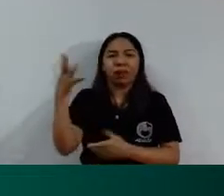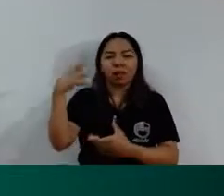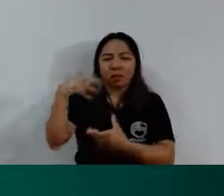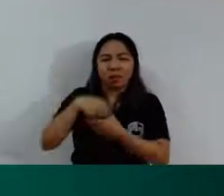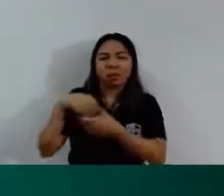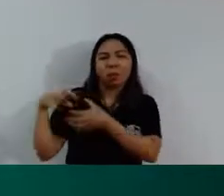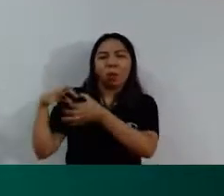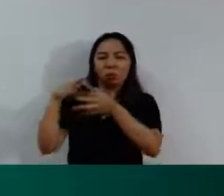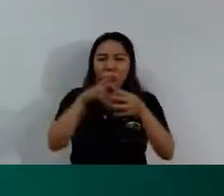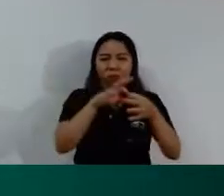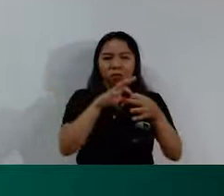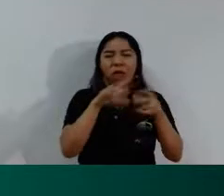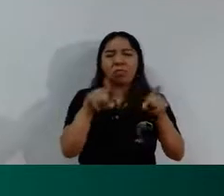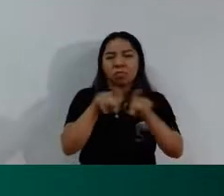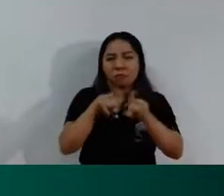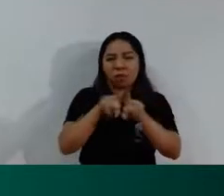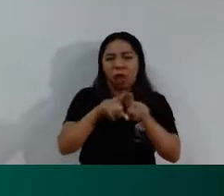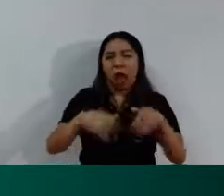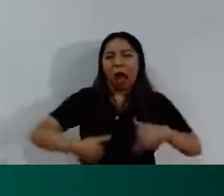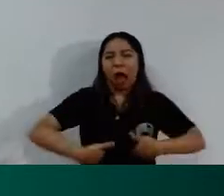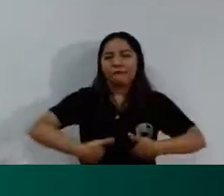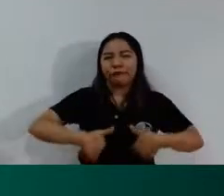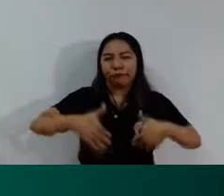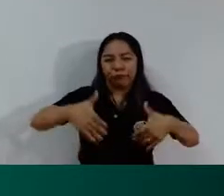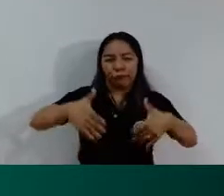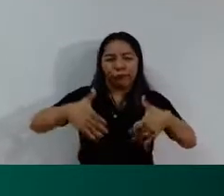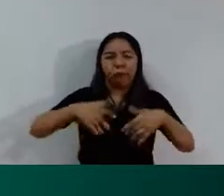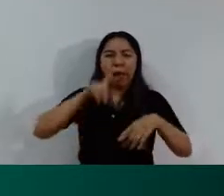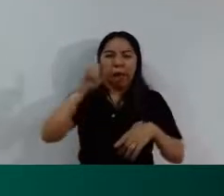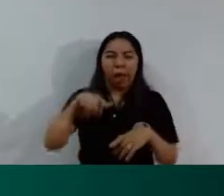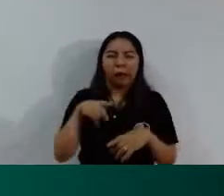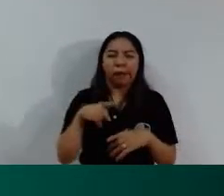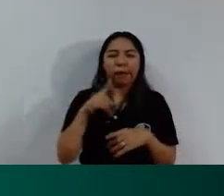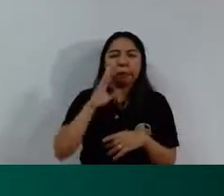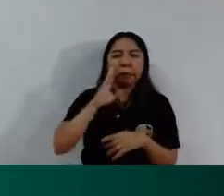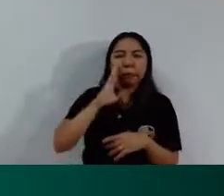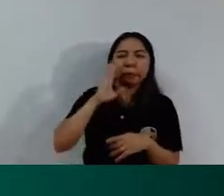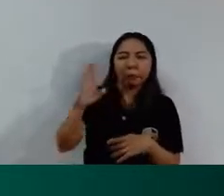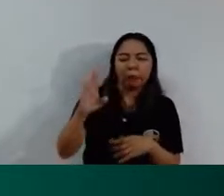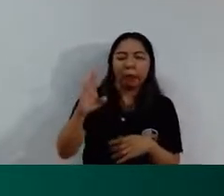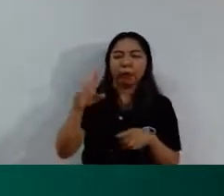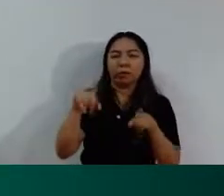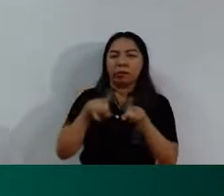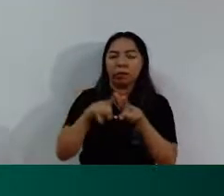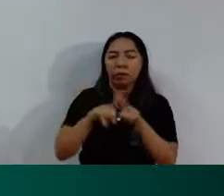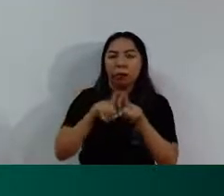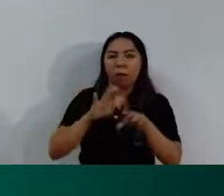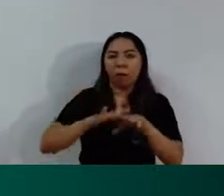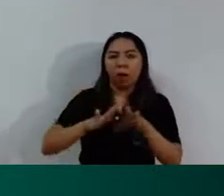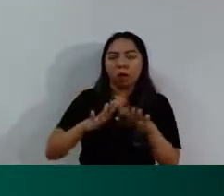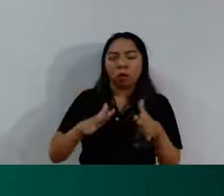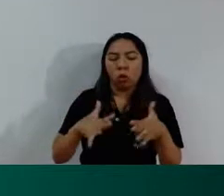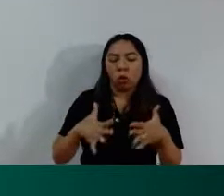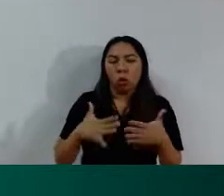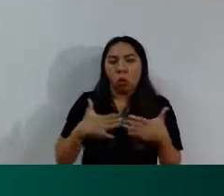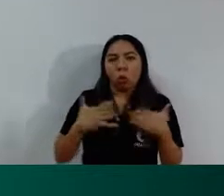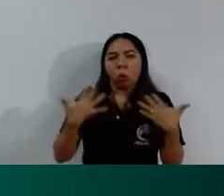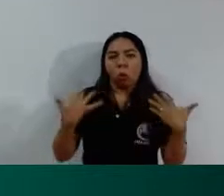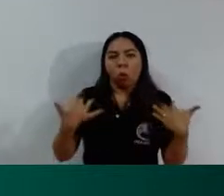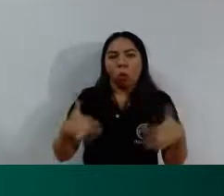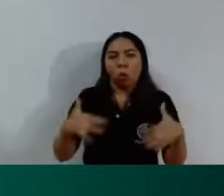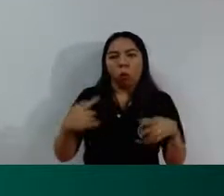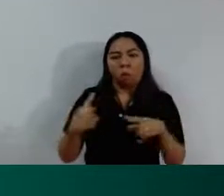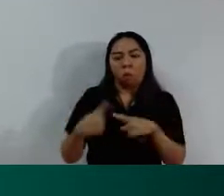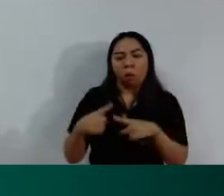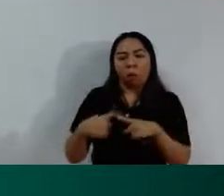a fome Talvez seja um dos principais e mais assustadores mais da nossa cidade uma cidade que foi construído a partir